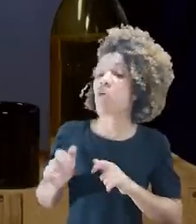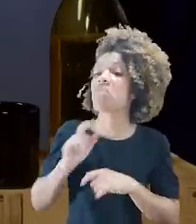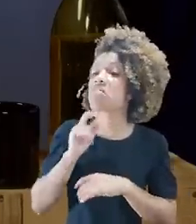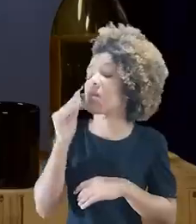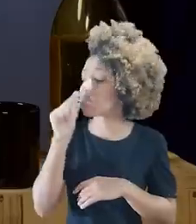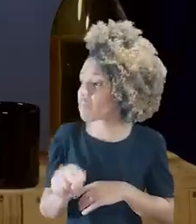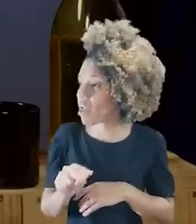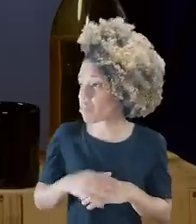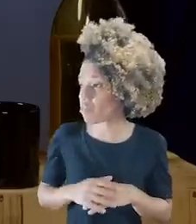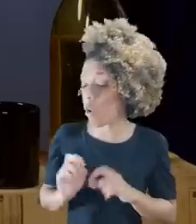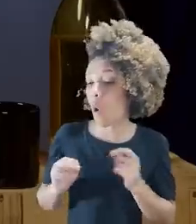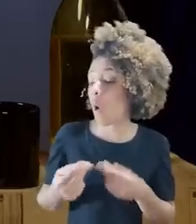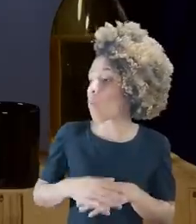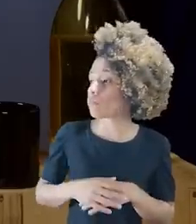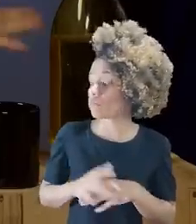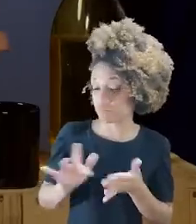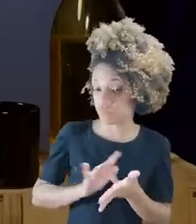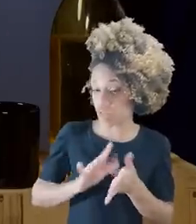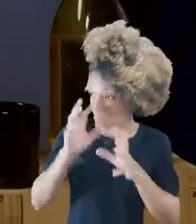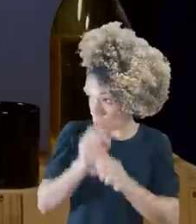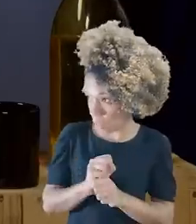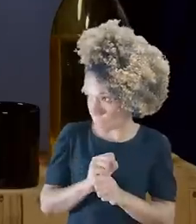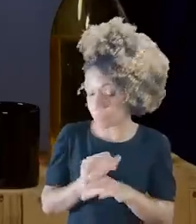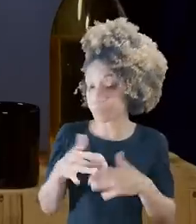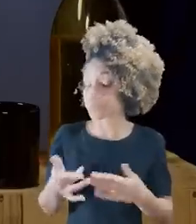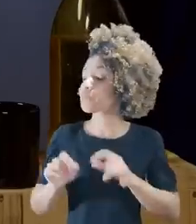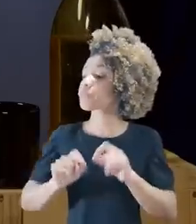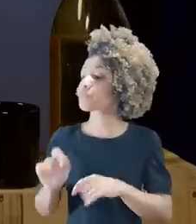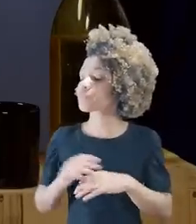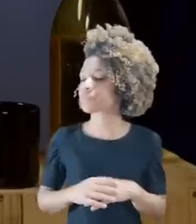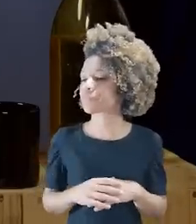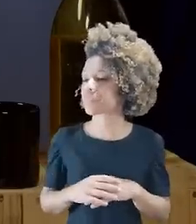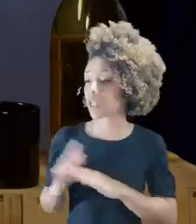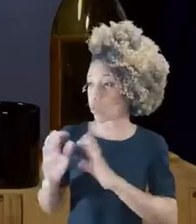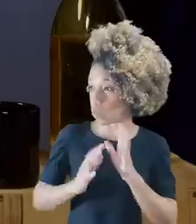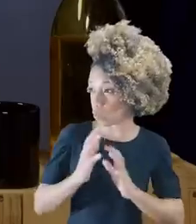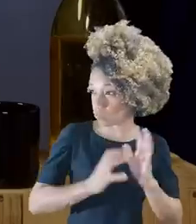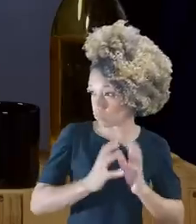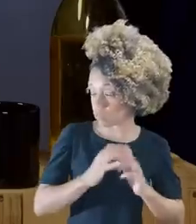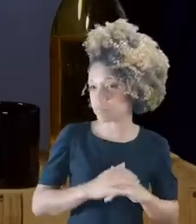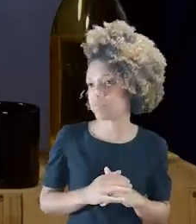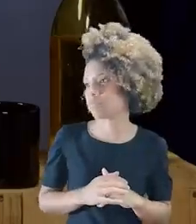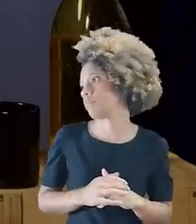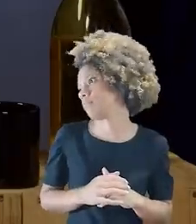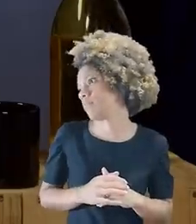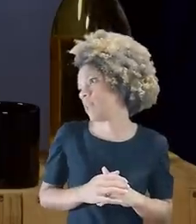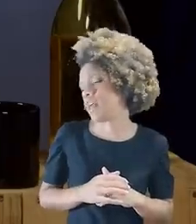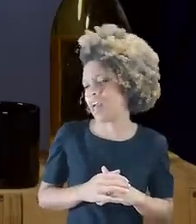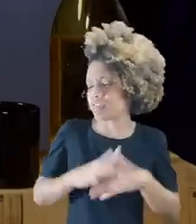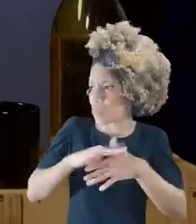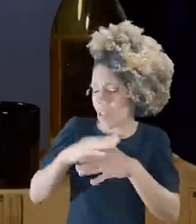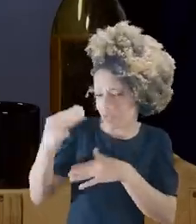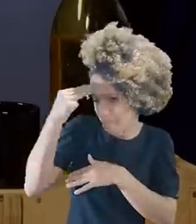você né Onde você tá lá na seu na escuridão E aí com isso eh esse conflito é ass bando essa doença